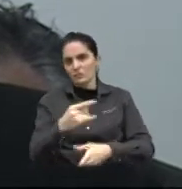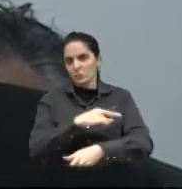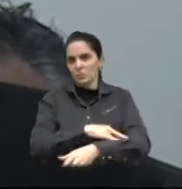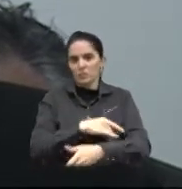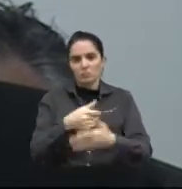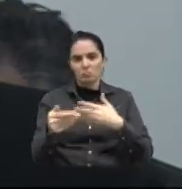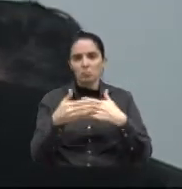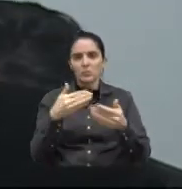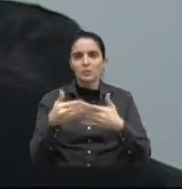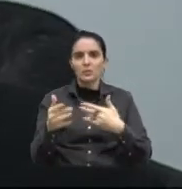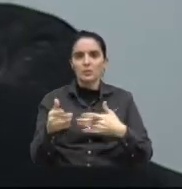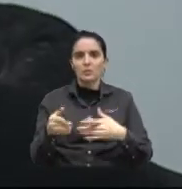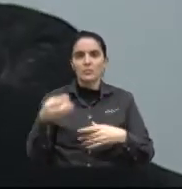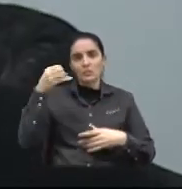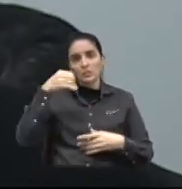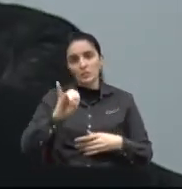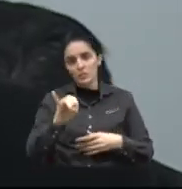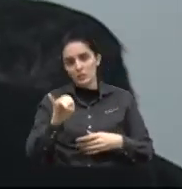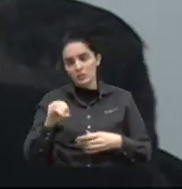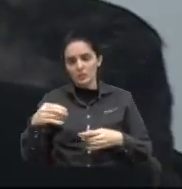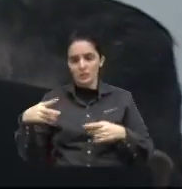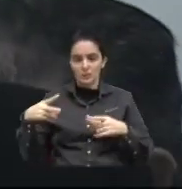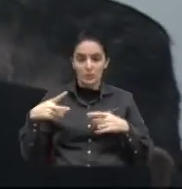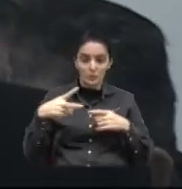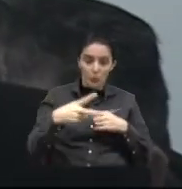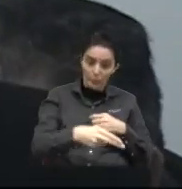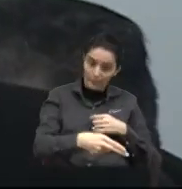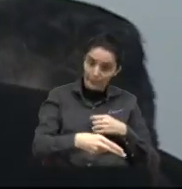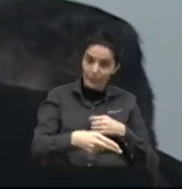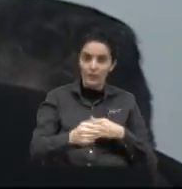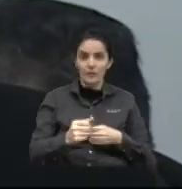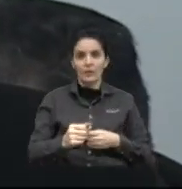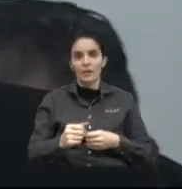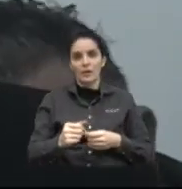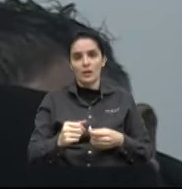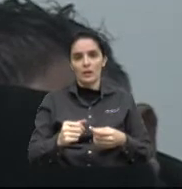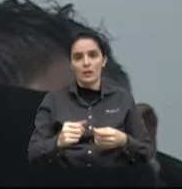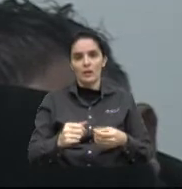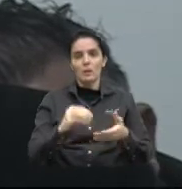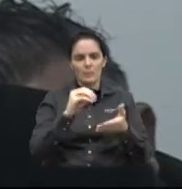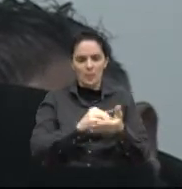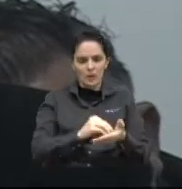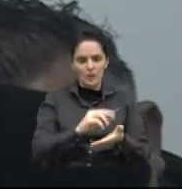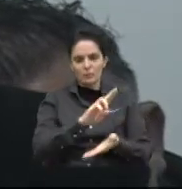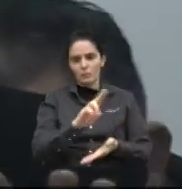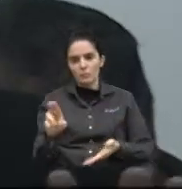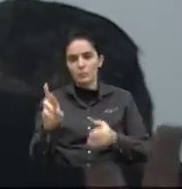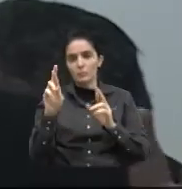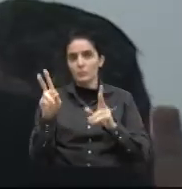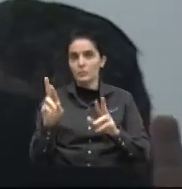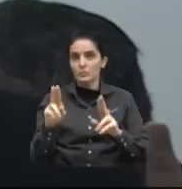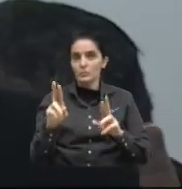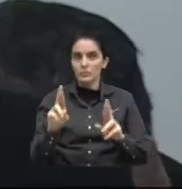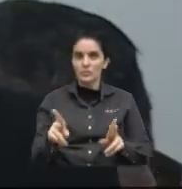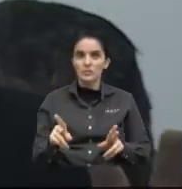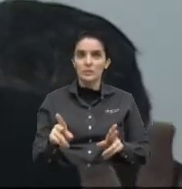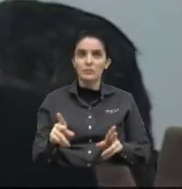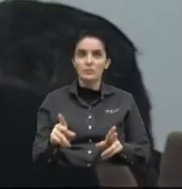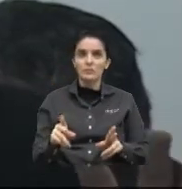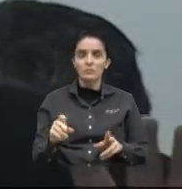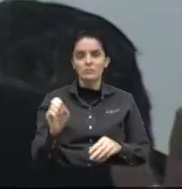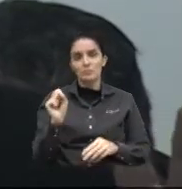operação se ele ficar das tratar com o nome social diferente aí até assim